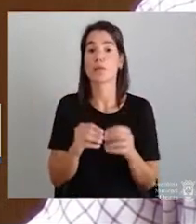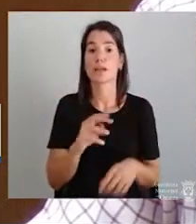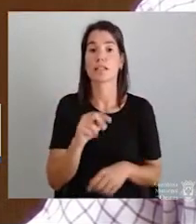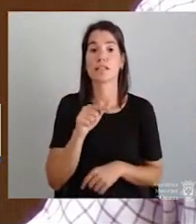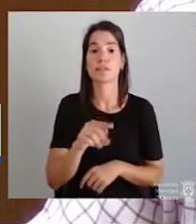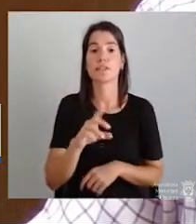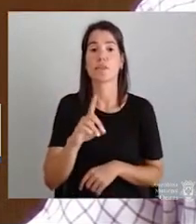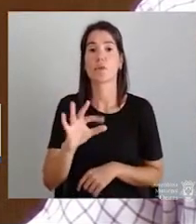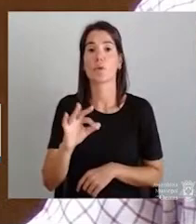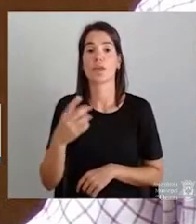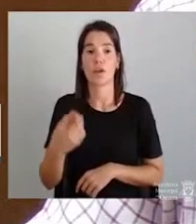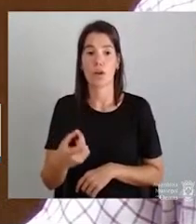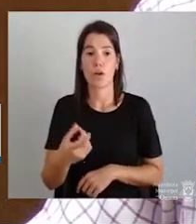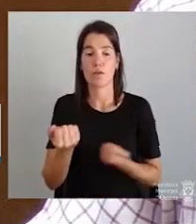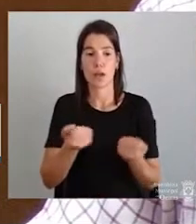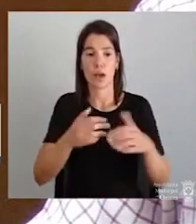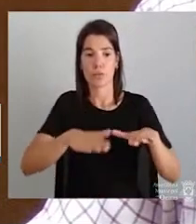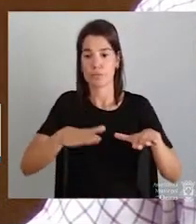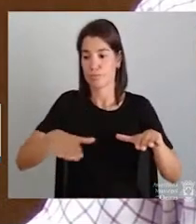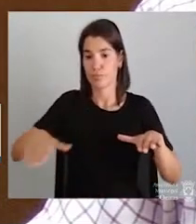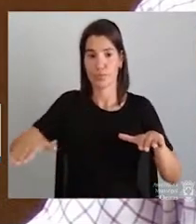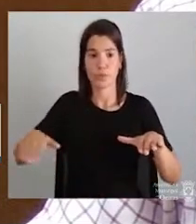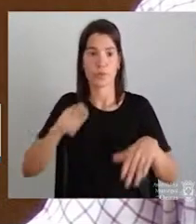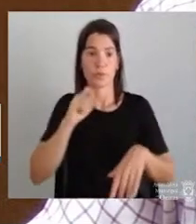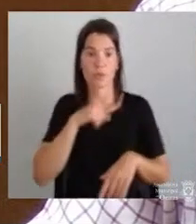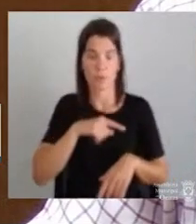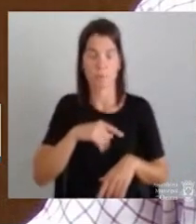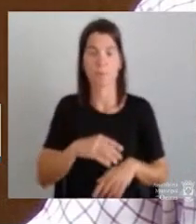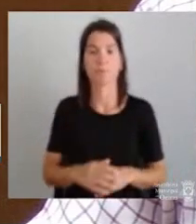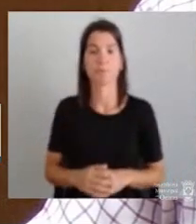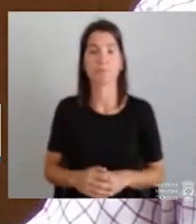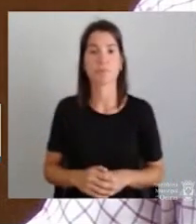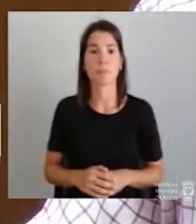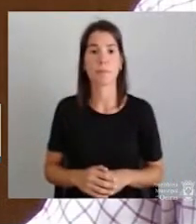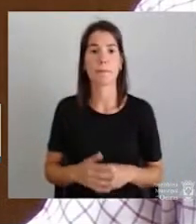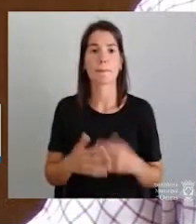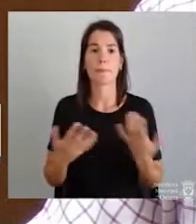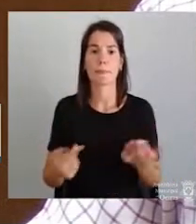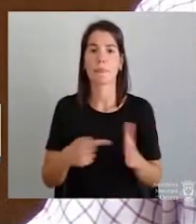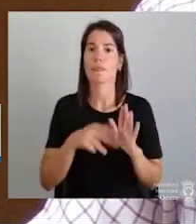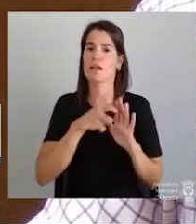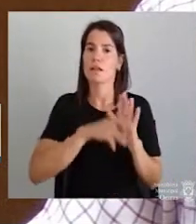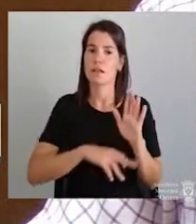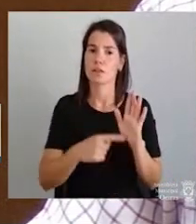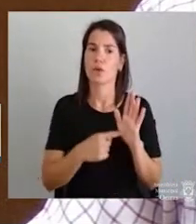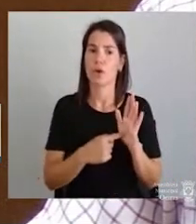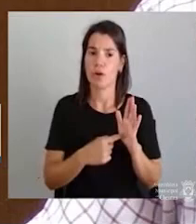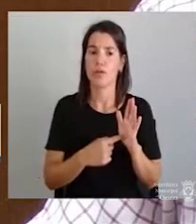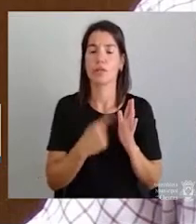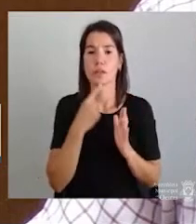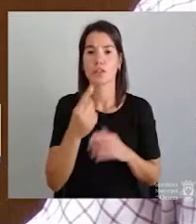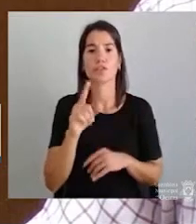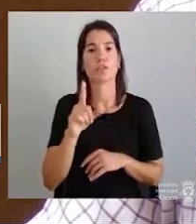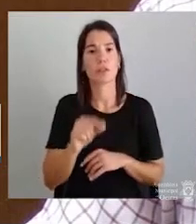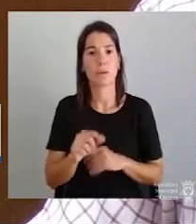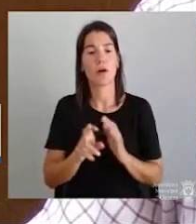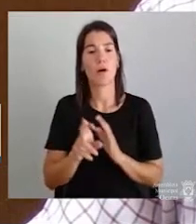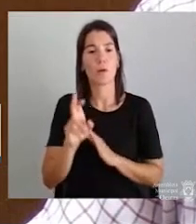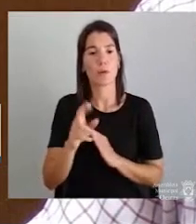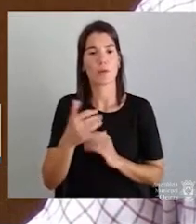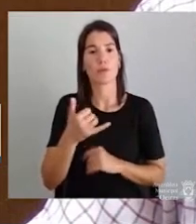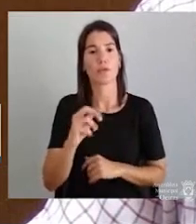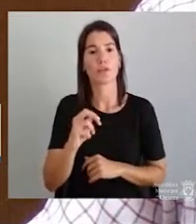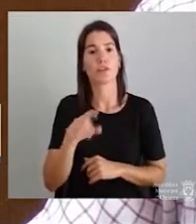13.649 lugares em ZEDs. Este relatório reflete também um aumento de